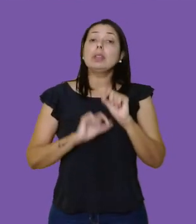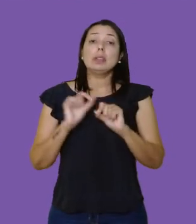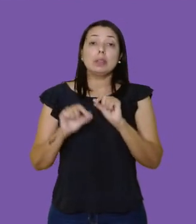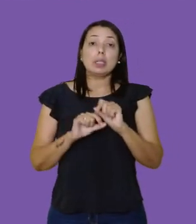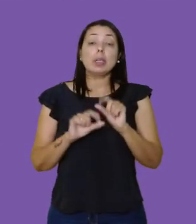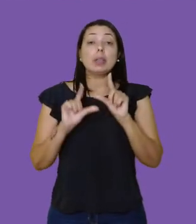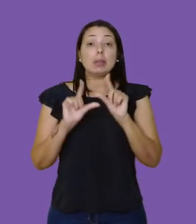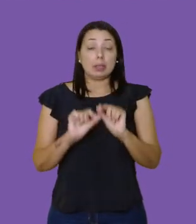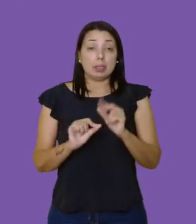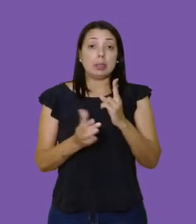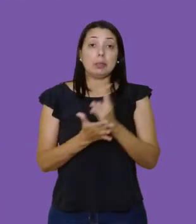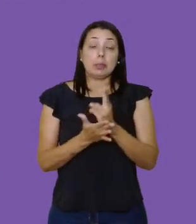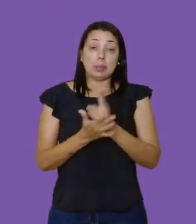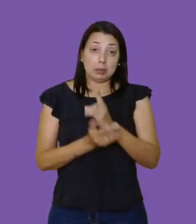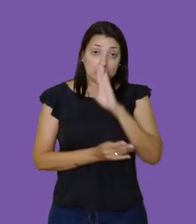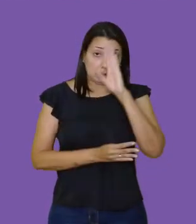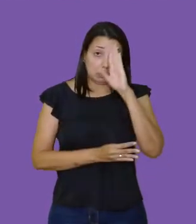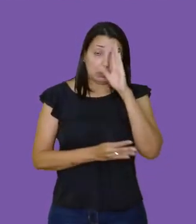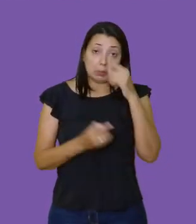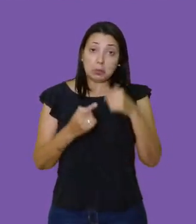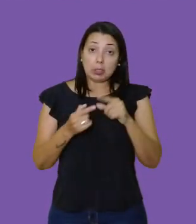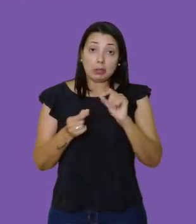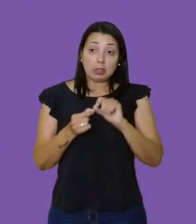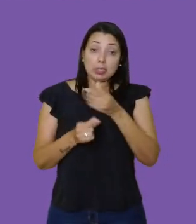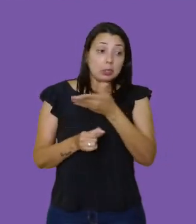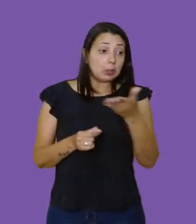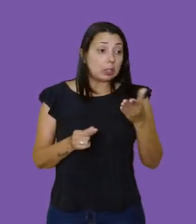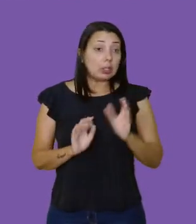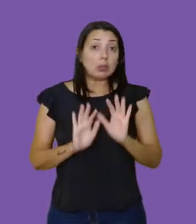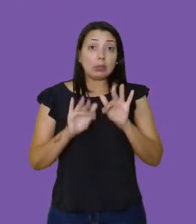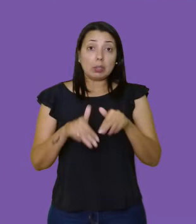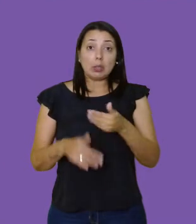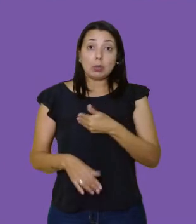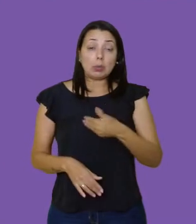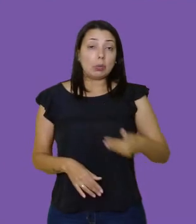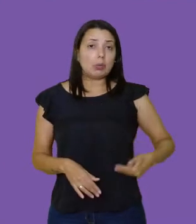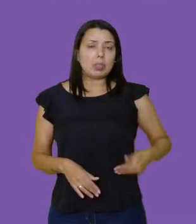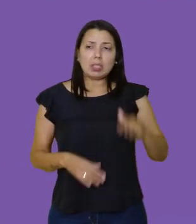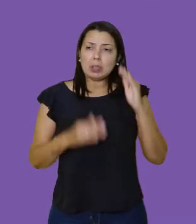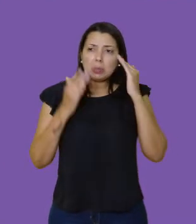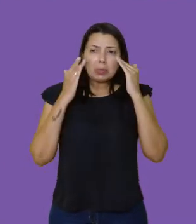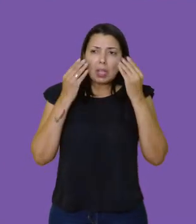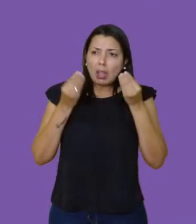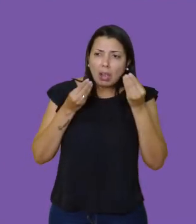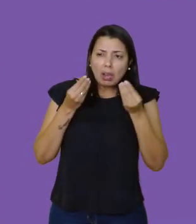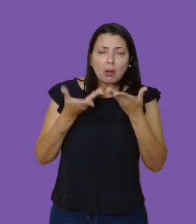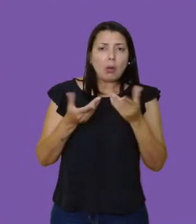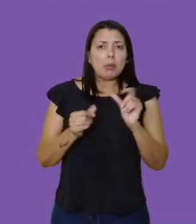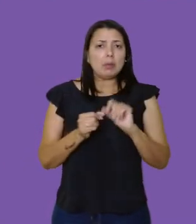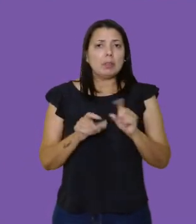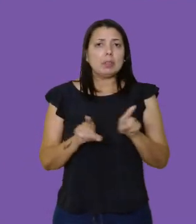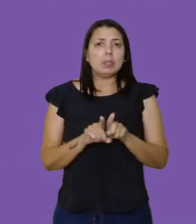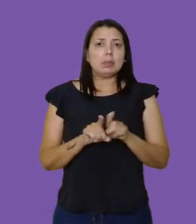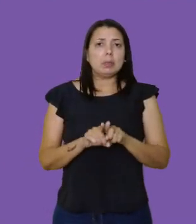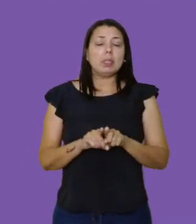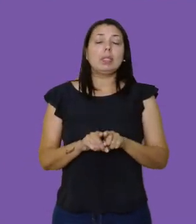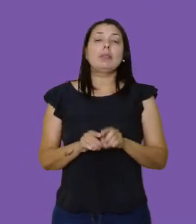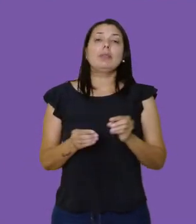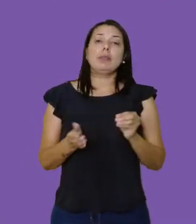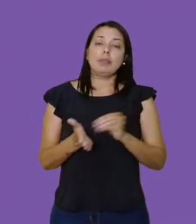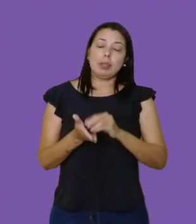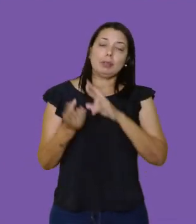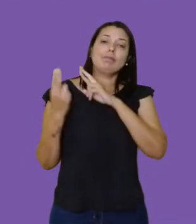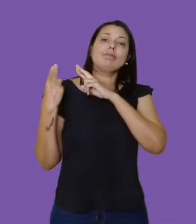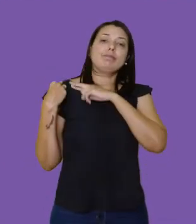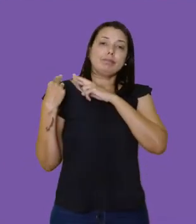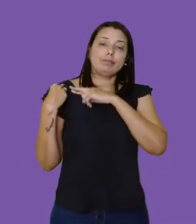muito pequena. Principalmente porque eles estão fazendo isso no final do governo, eles não têm nem tempo de operacionalizar. É uma